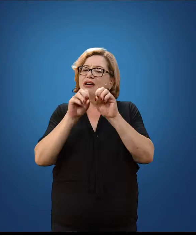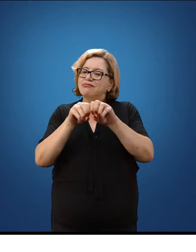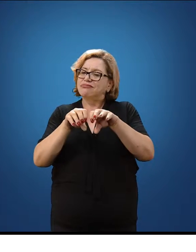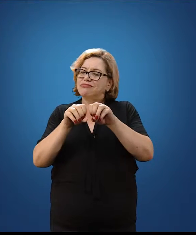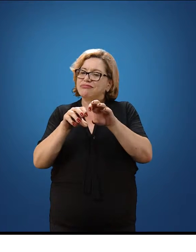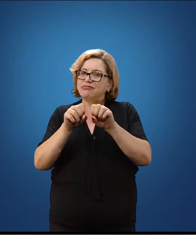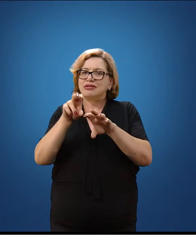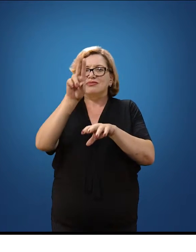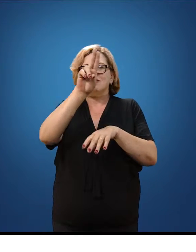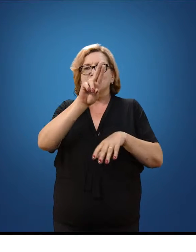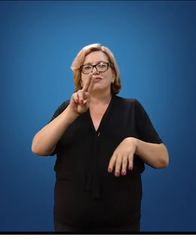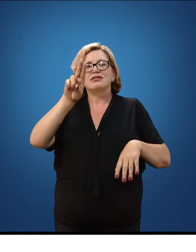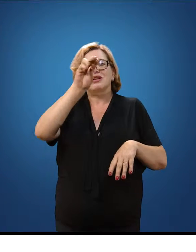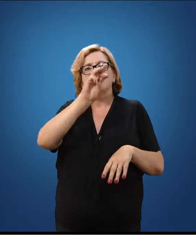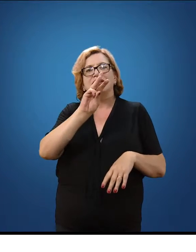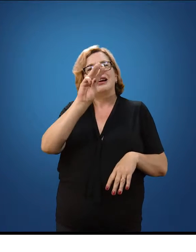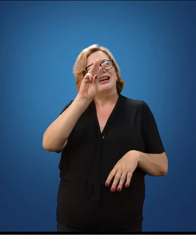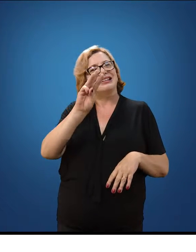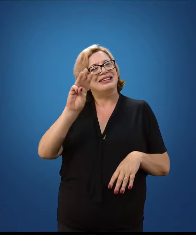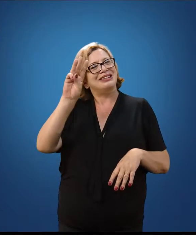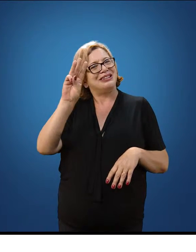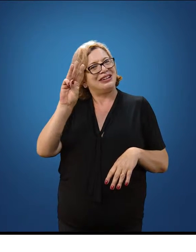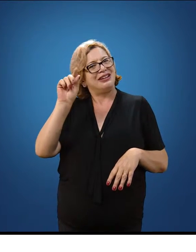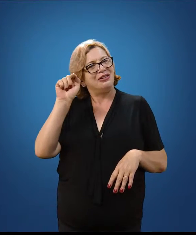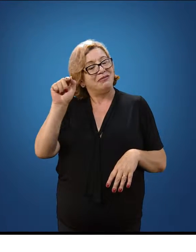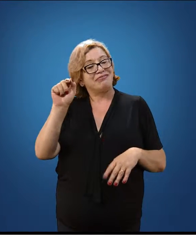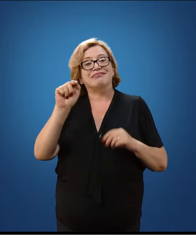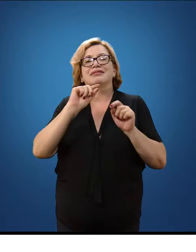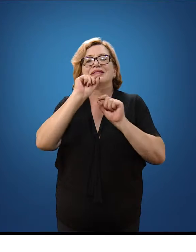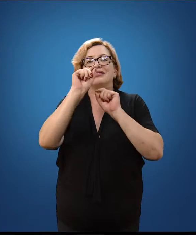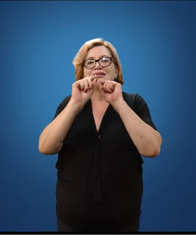pode concentrar nesses